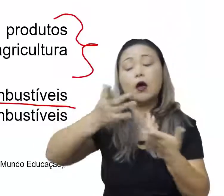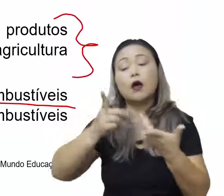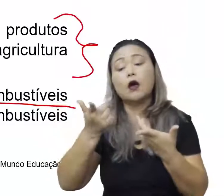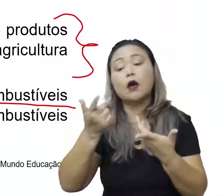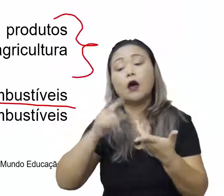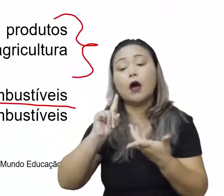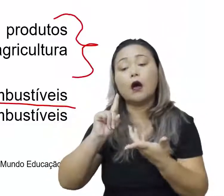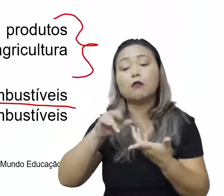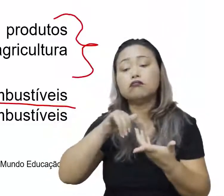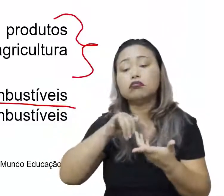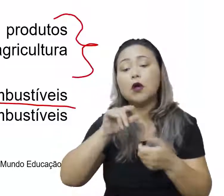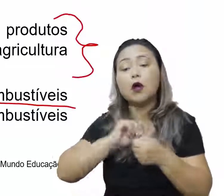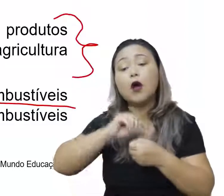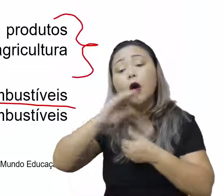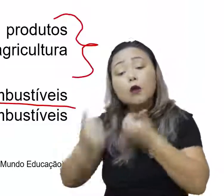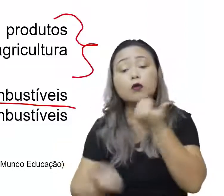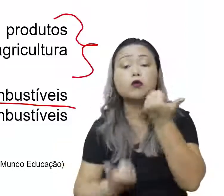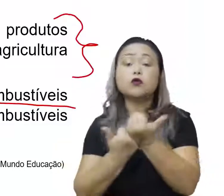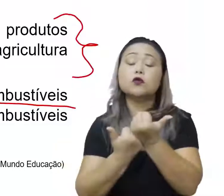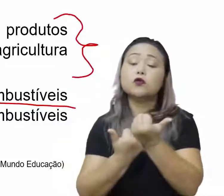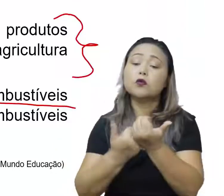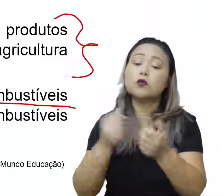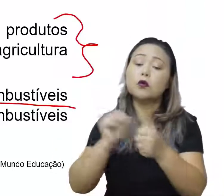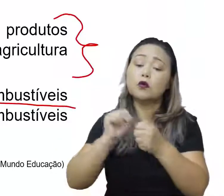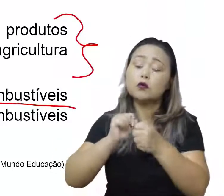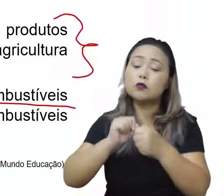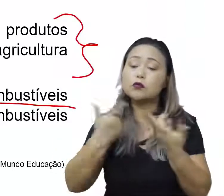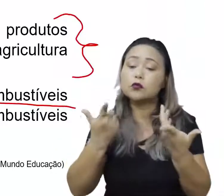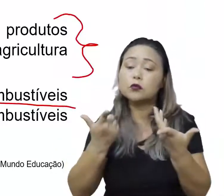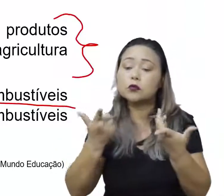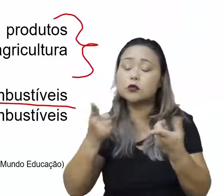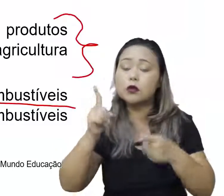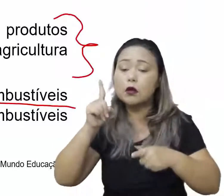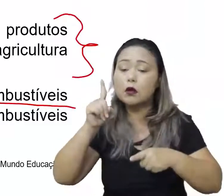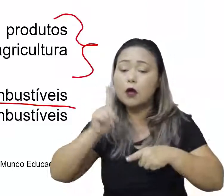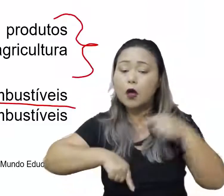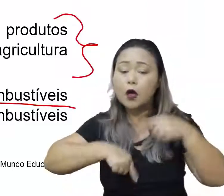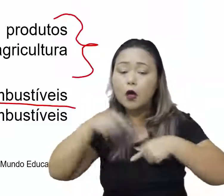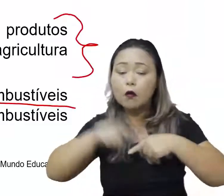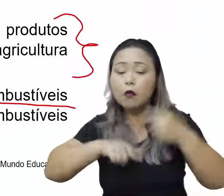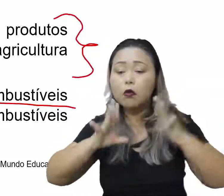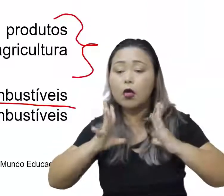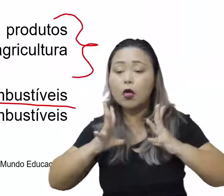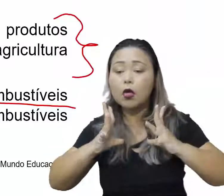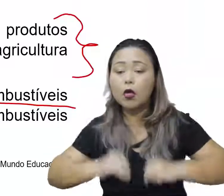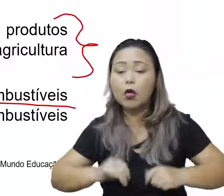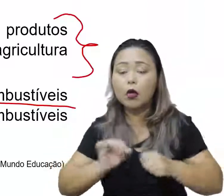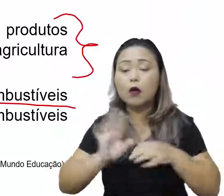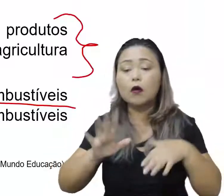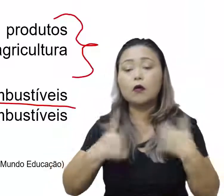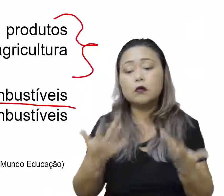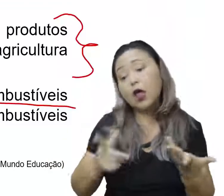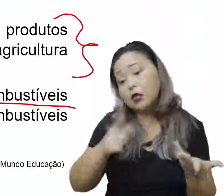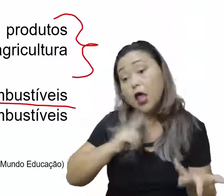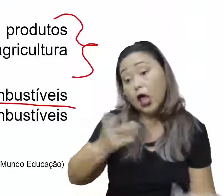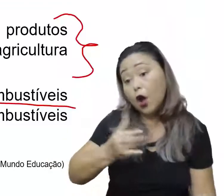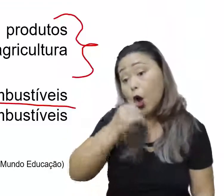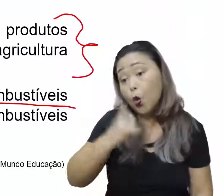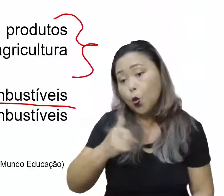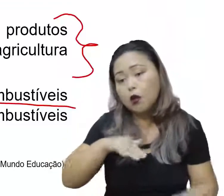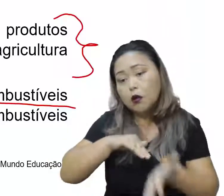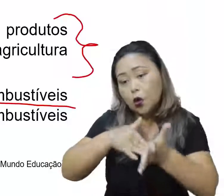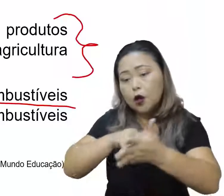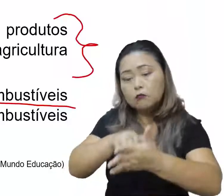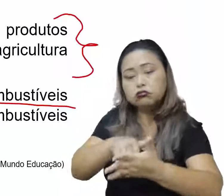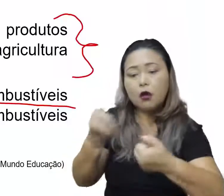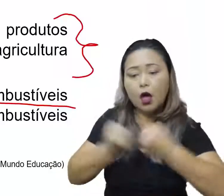E substituir por combustíveis limpos. Tem até agora a energia elétrica que move os motores, é uma